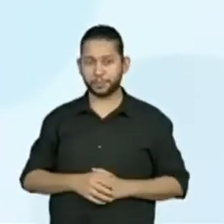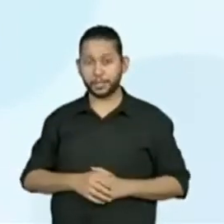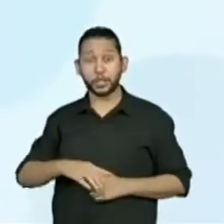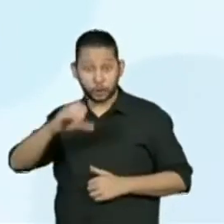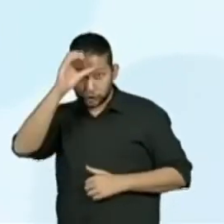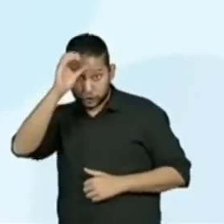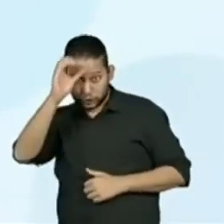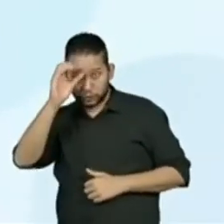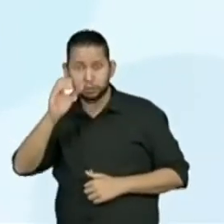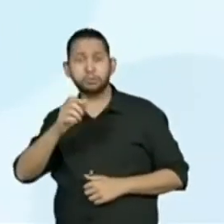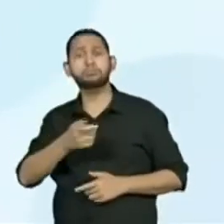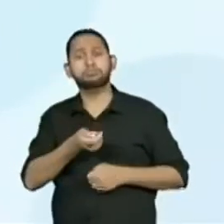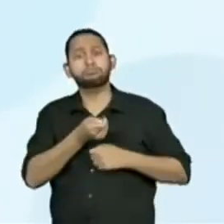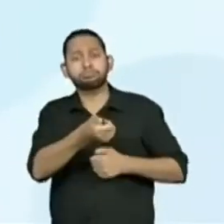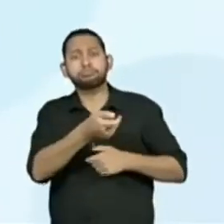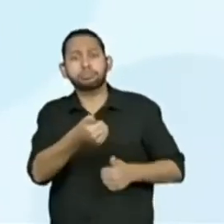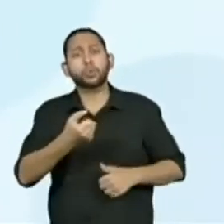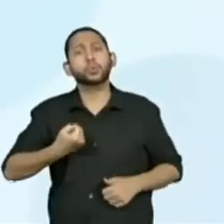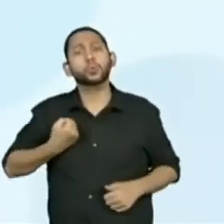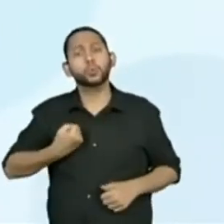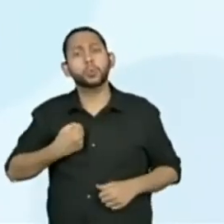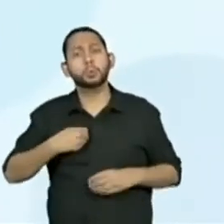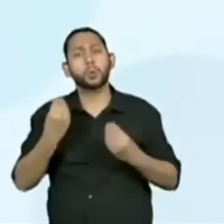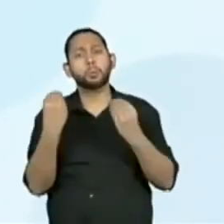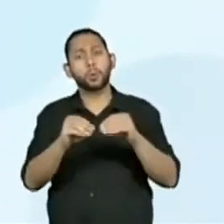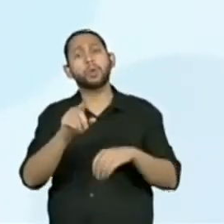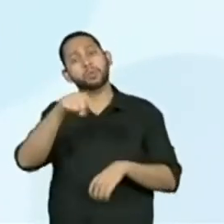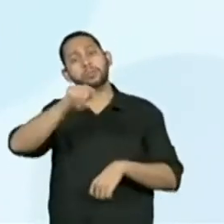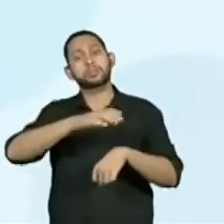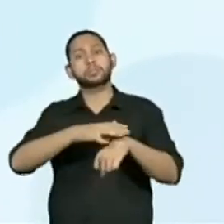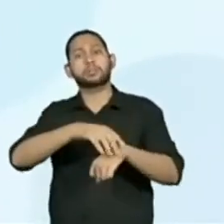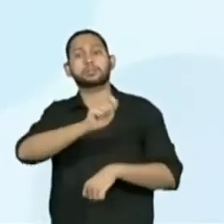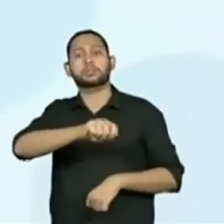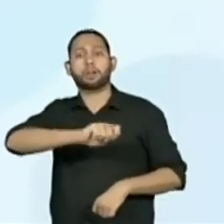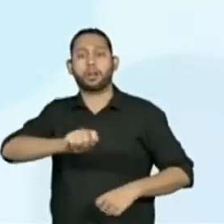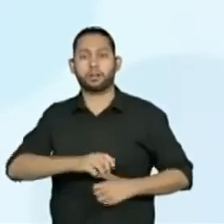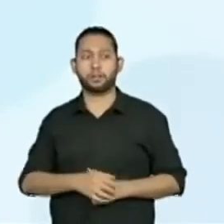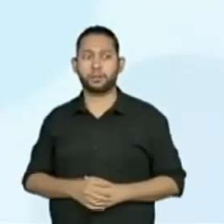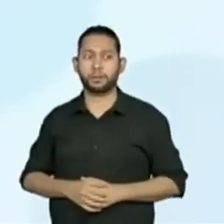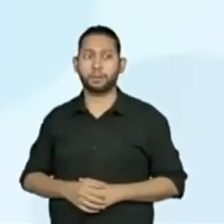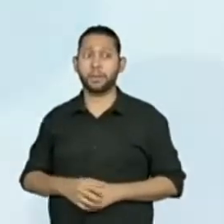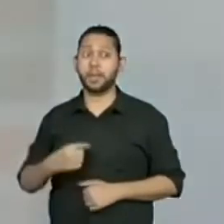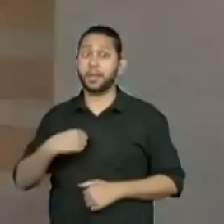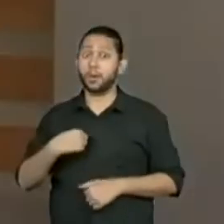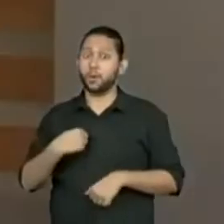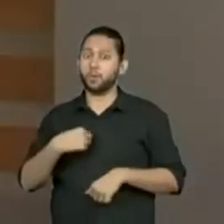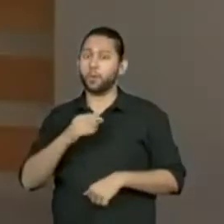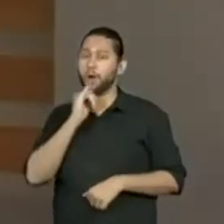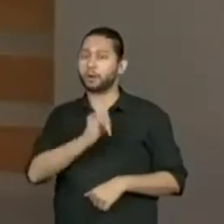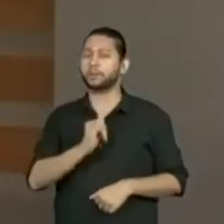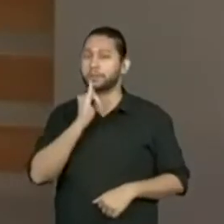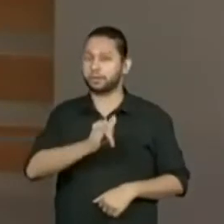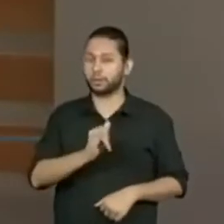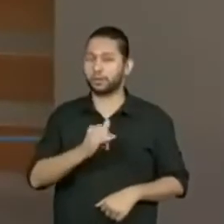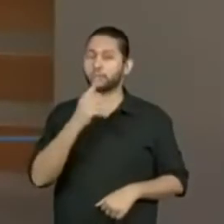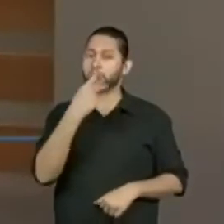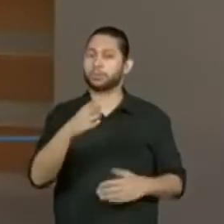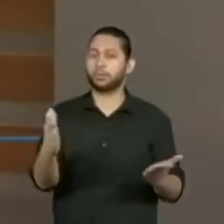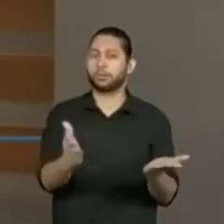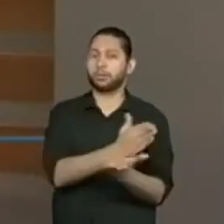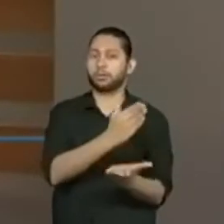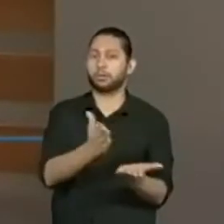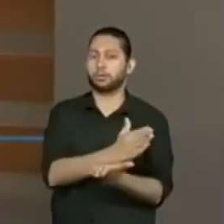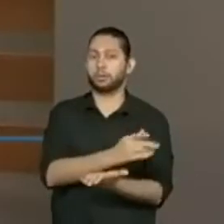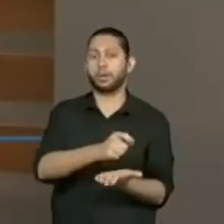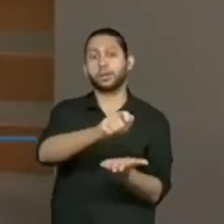que o seu professor vai ditar. Então, vamos lá, galerinha, a gente tem pouco tempo, eu vou dar uma acelerada e você escreva aí no seu caderno